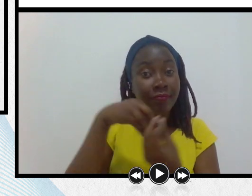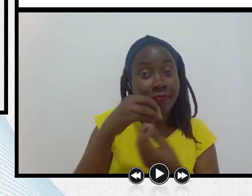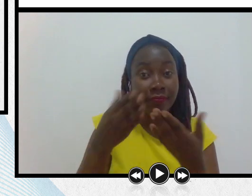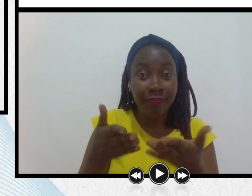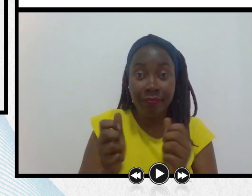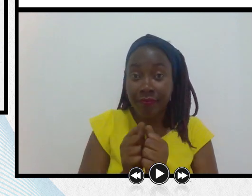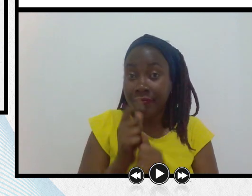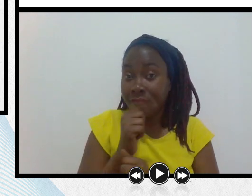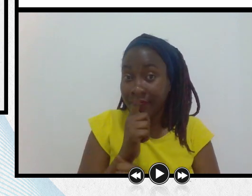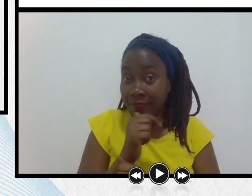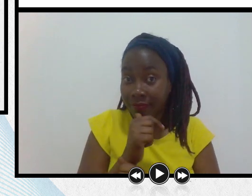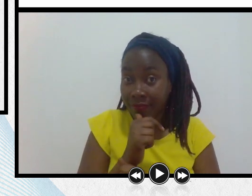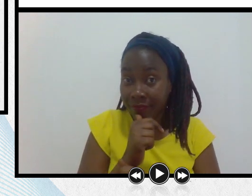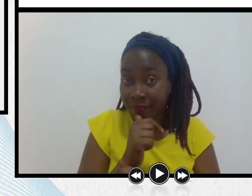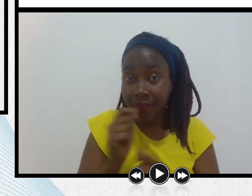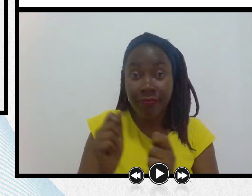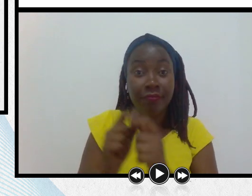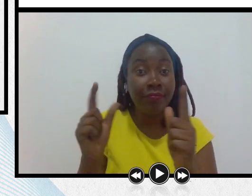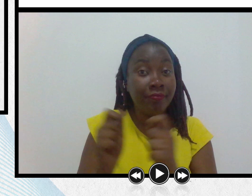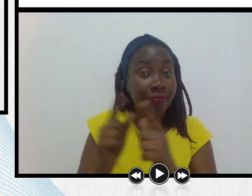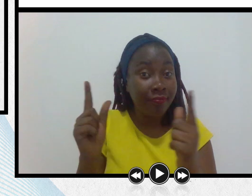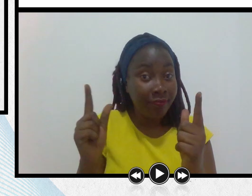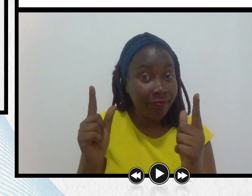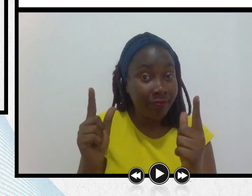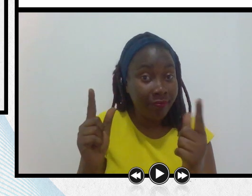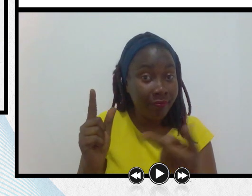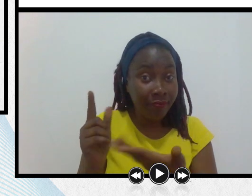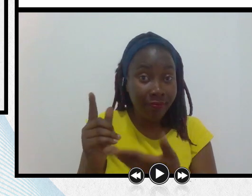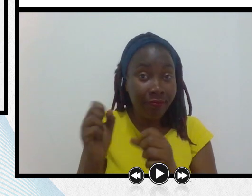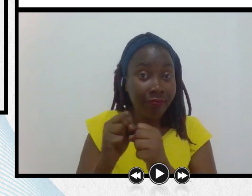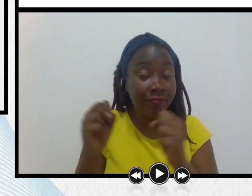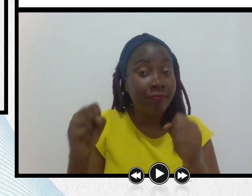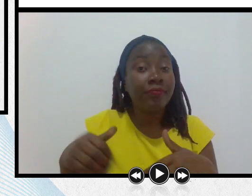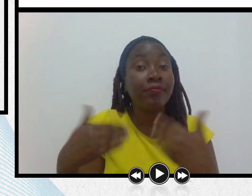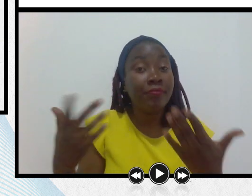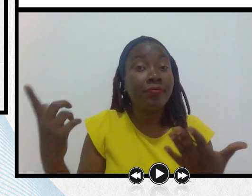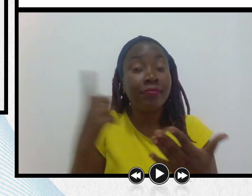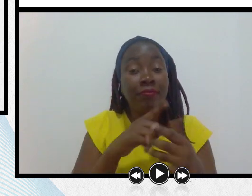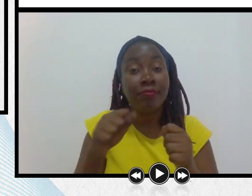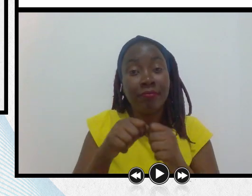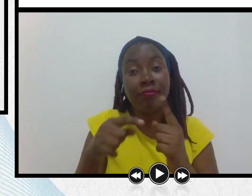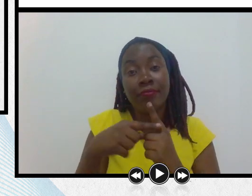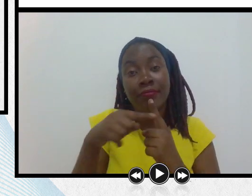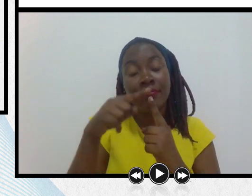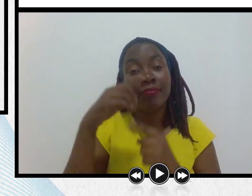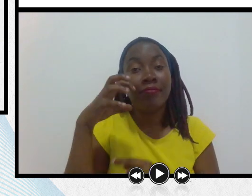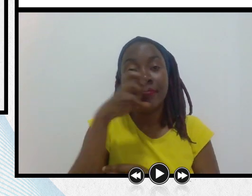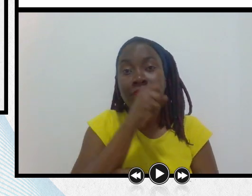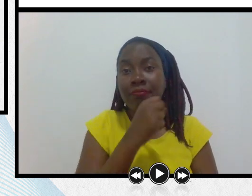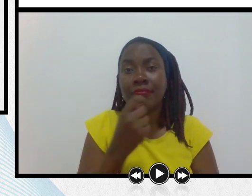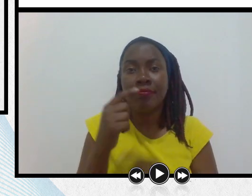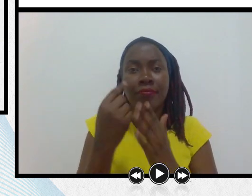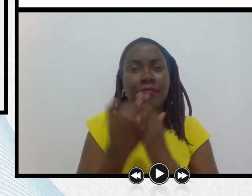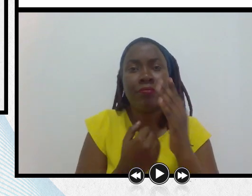com a água para ativar, né, o sistema, e aí a gente consegue fazer a medida aqui. Rapidinho, coisa de